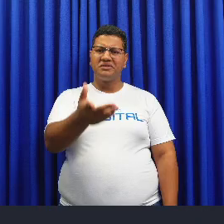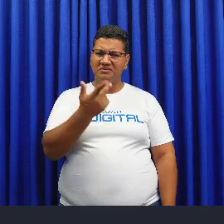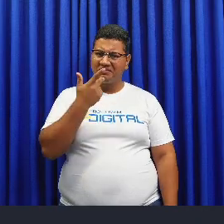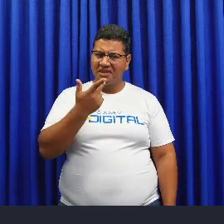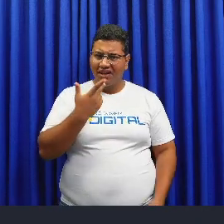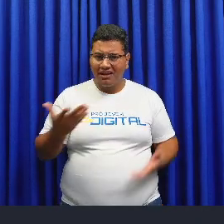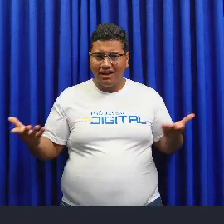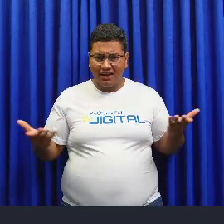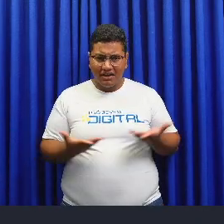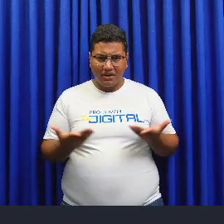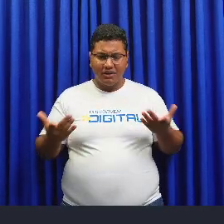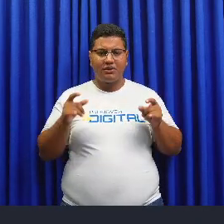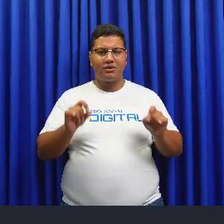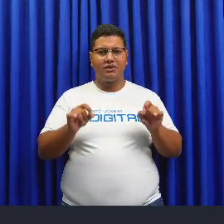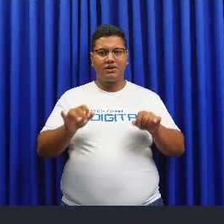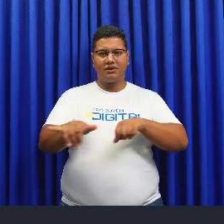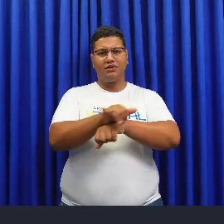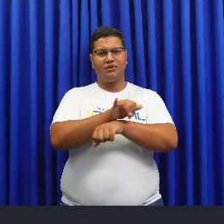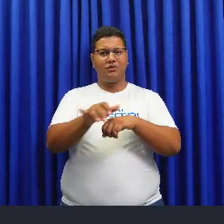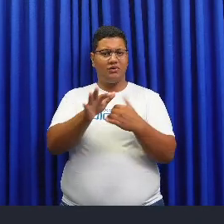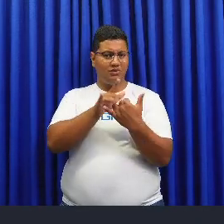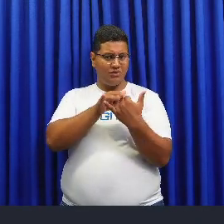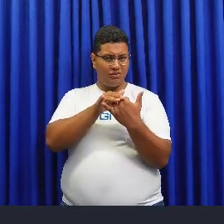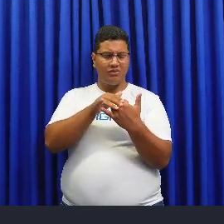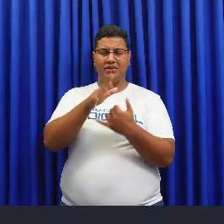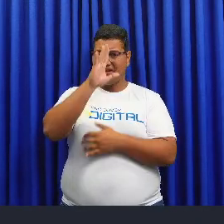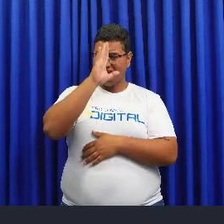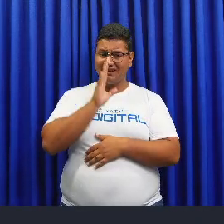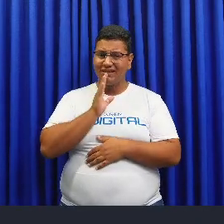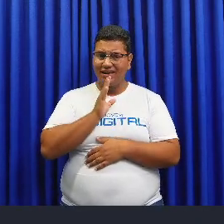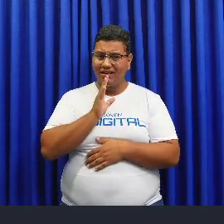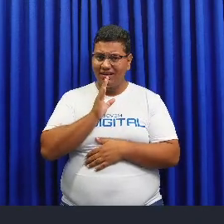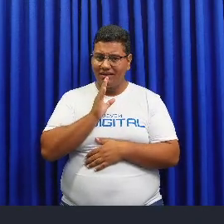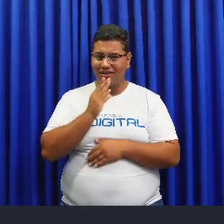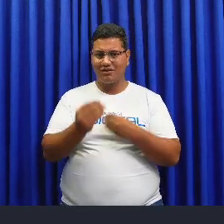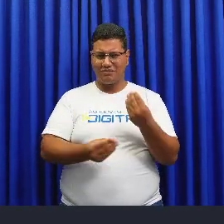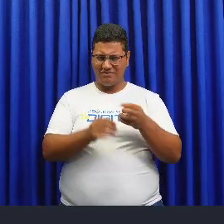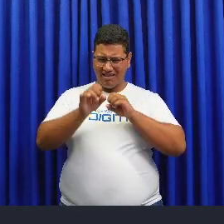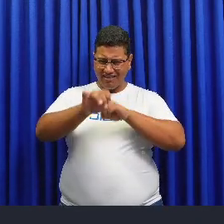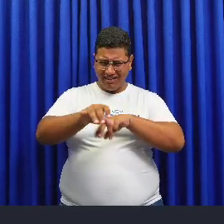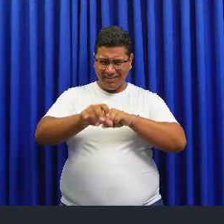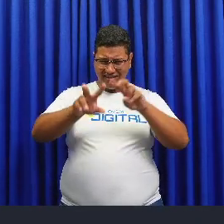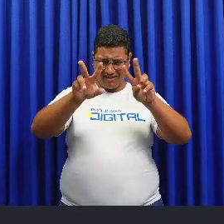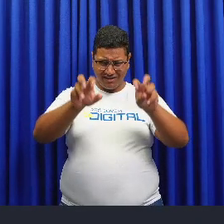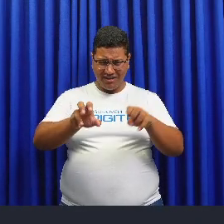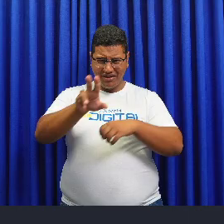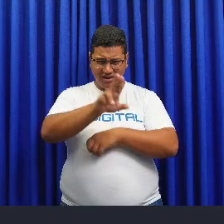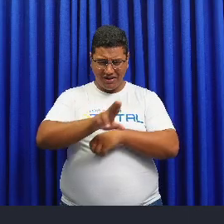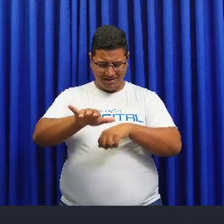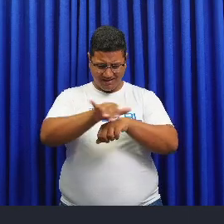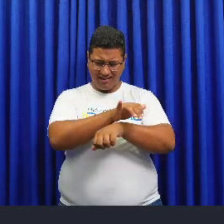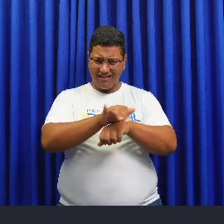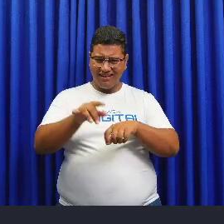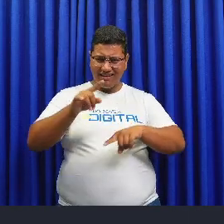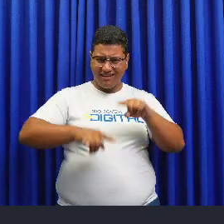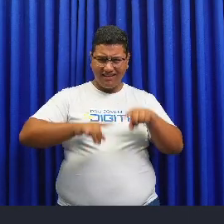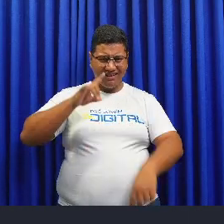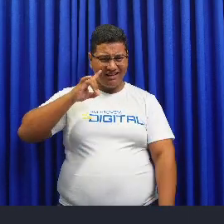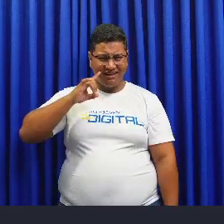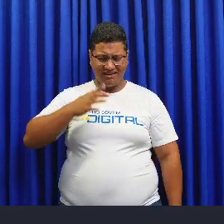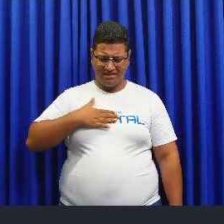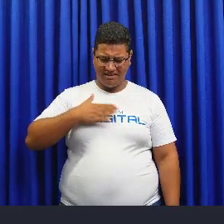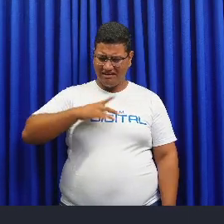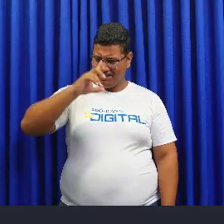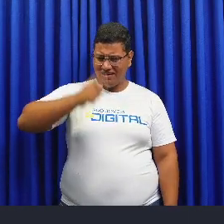trouxe aqui no YouTube, nessa aula aí gratuita, para me ensinar a usar essas ferramentas aí do dia a dia. Eu